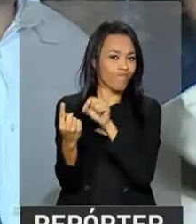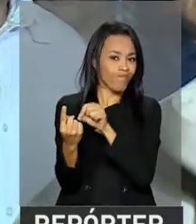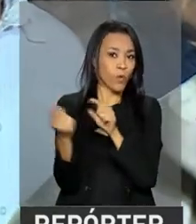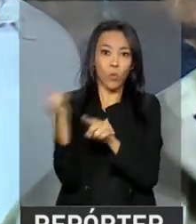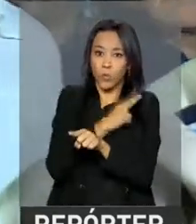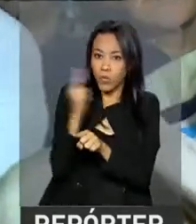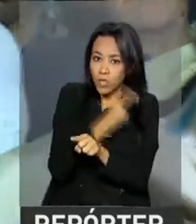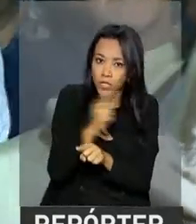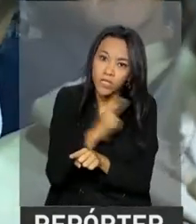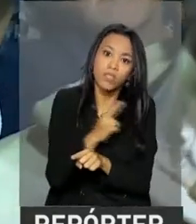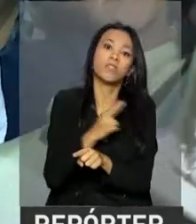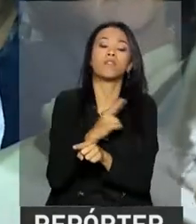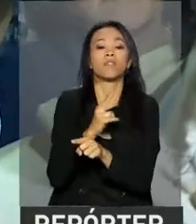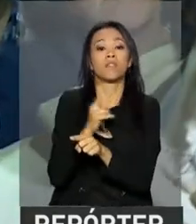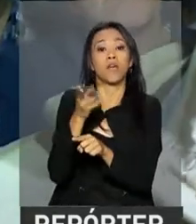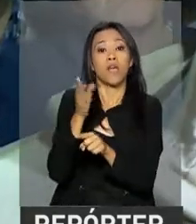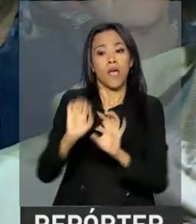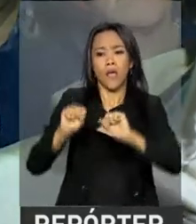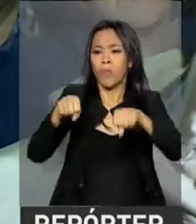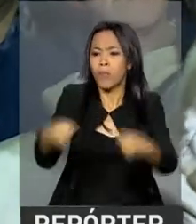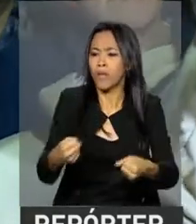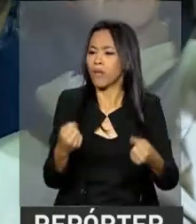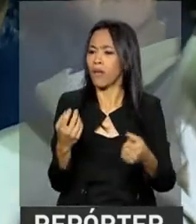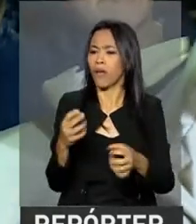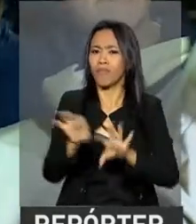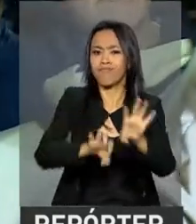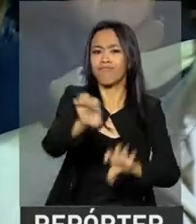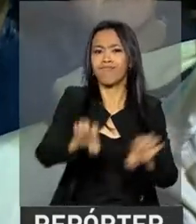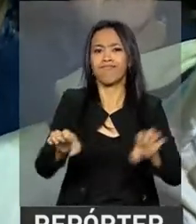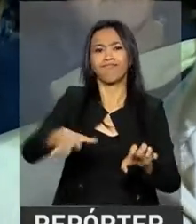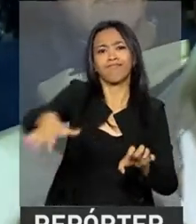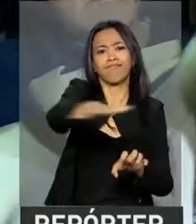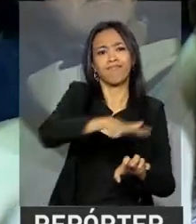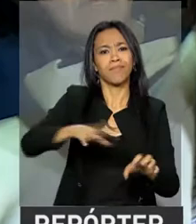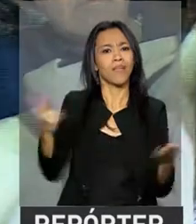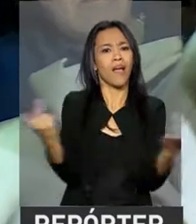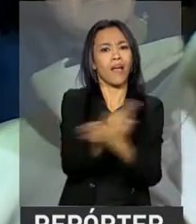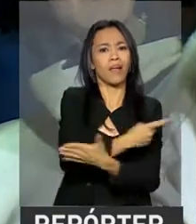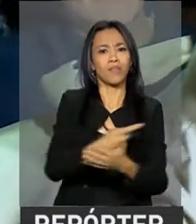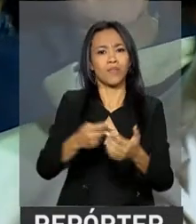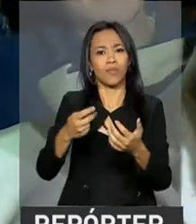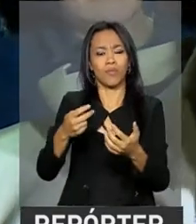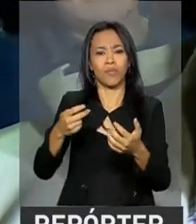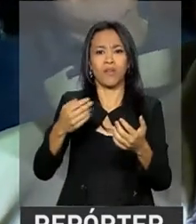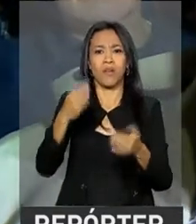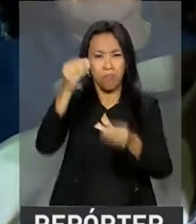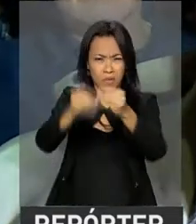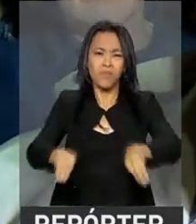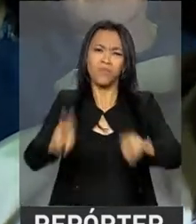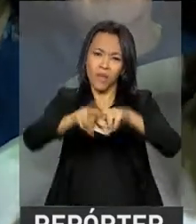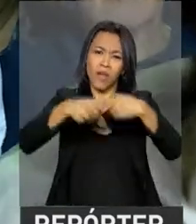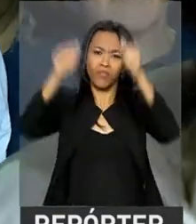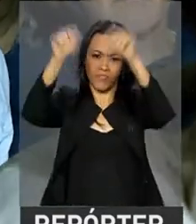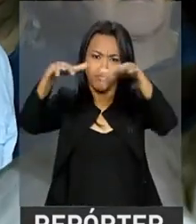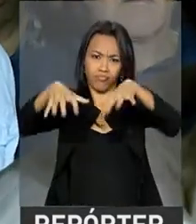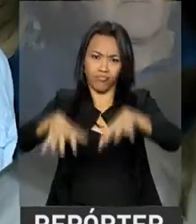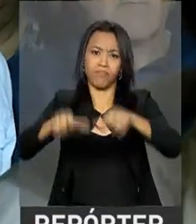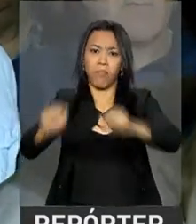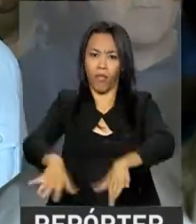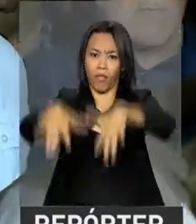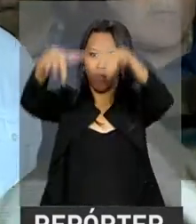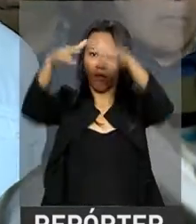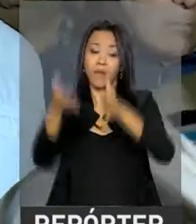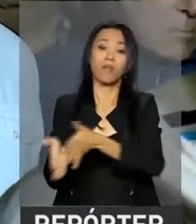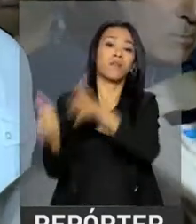emergência ou seja recuperar logo aqueles danos provocados pelas chuvas e mais adiante a nossa trata de